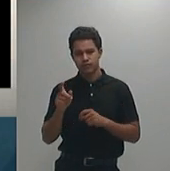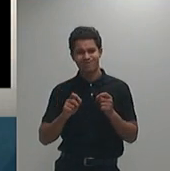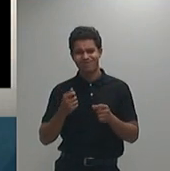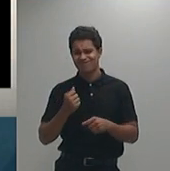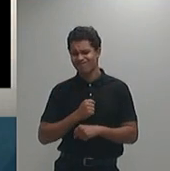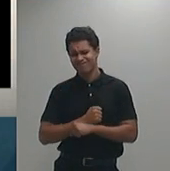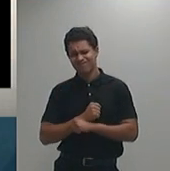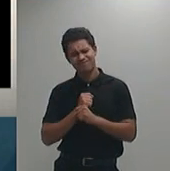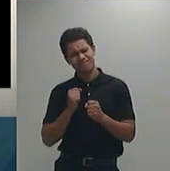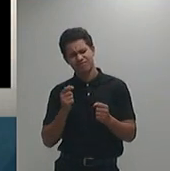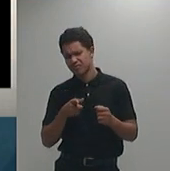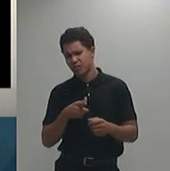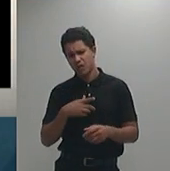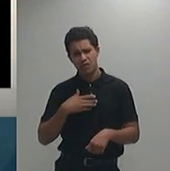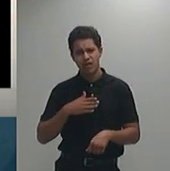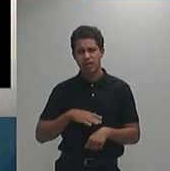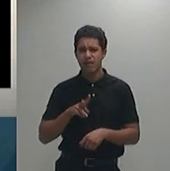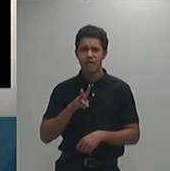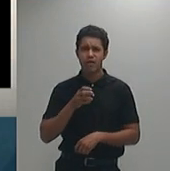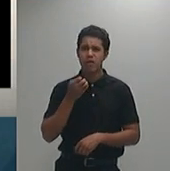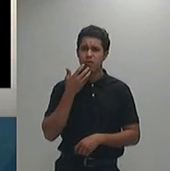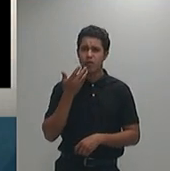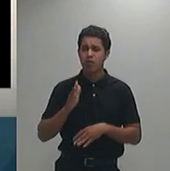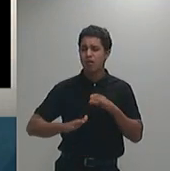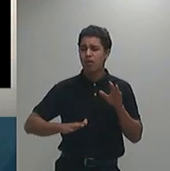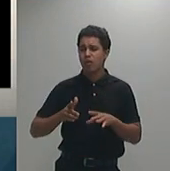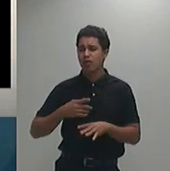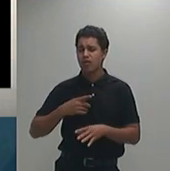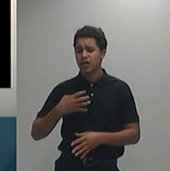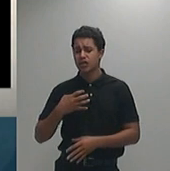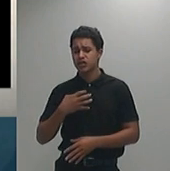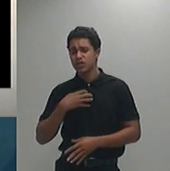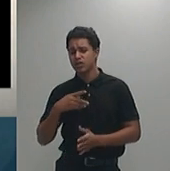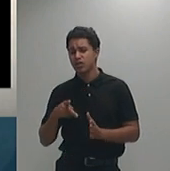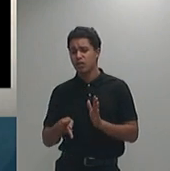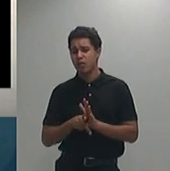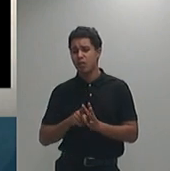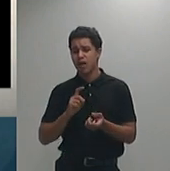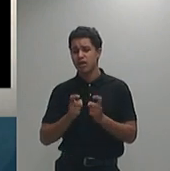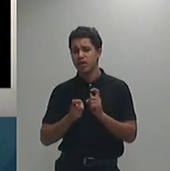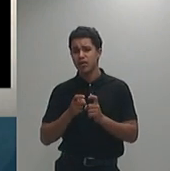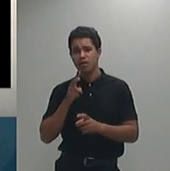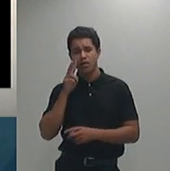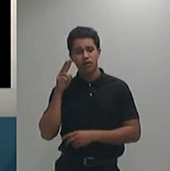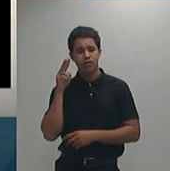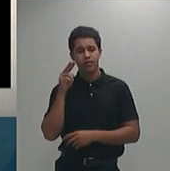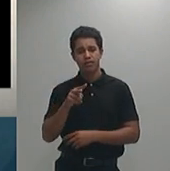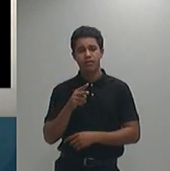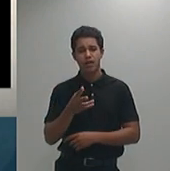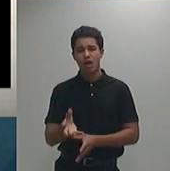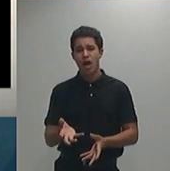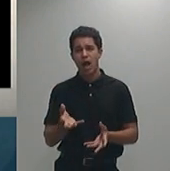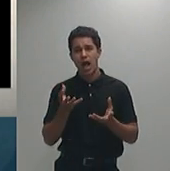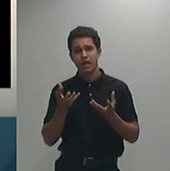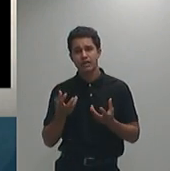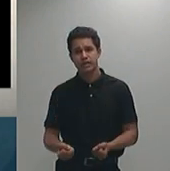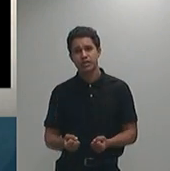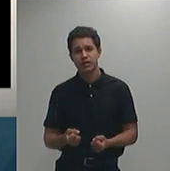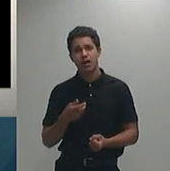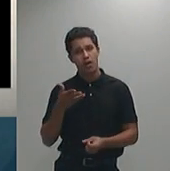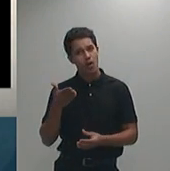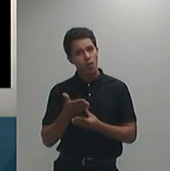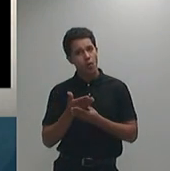suficiente é qualquer medida da administração que vi e a aderir aos procedimentos